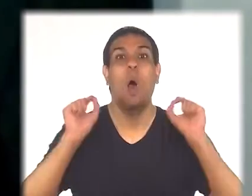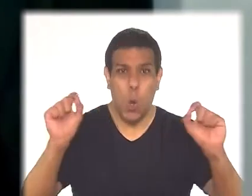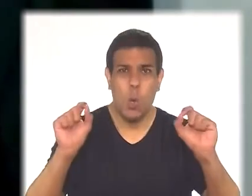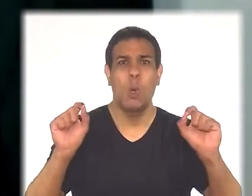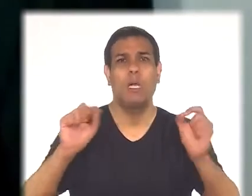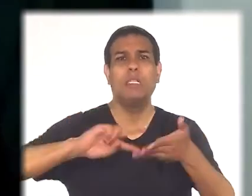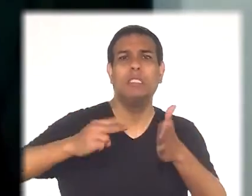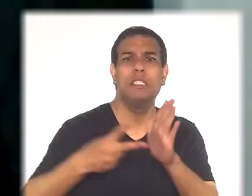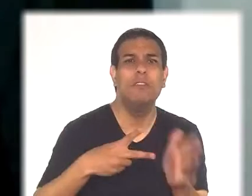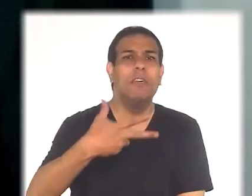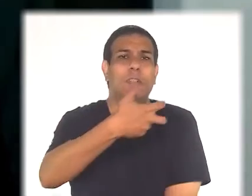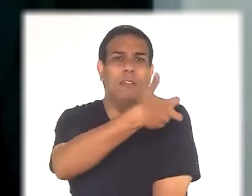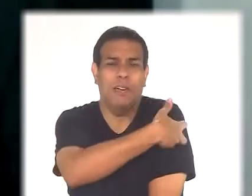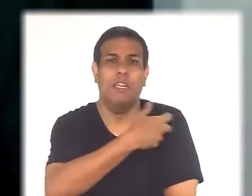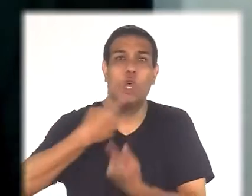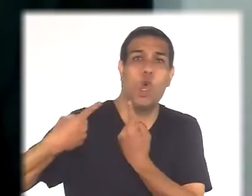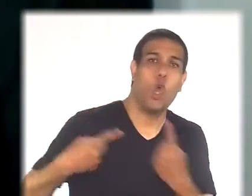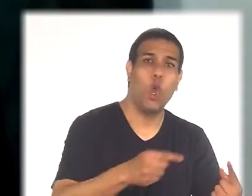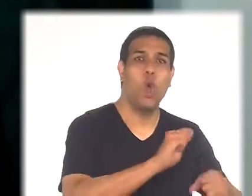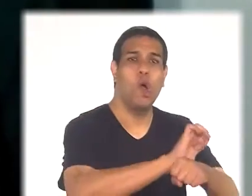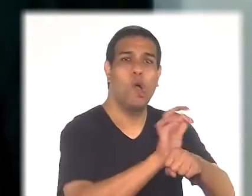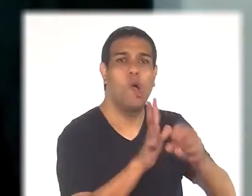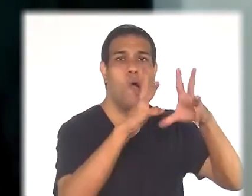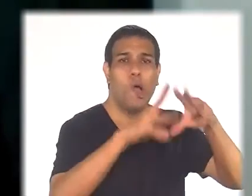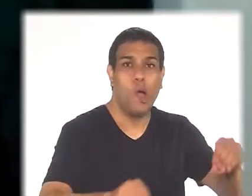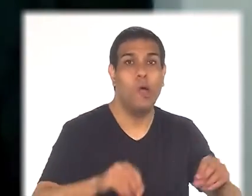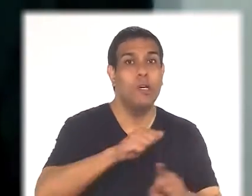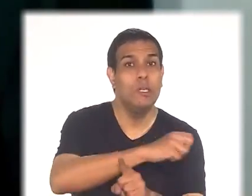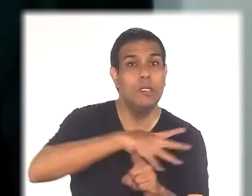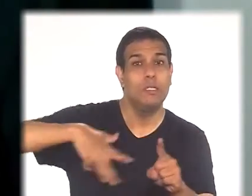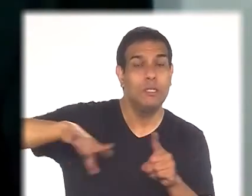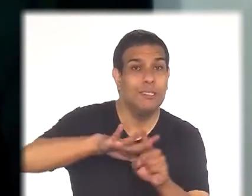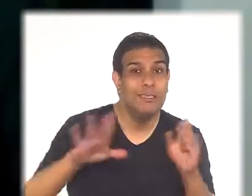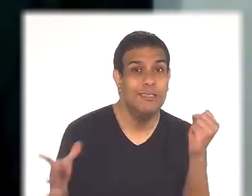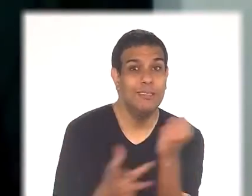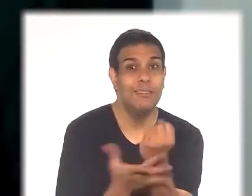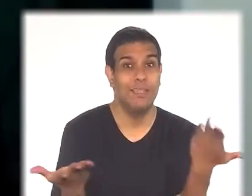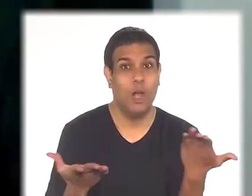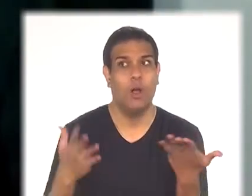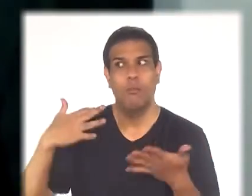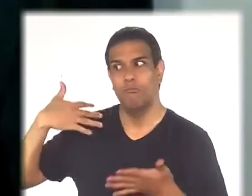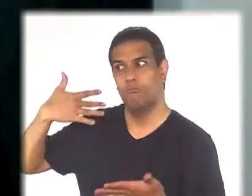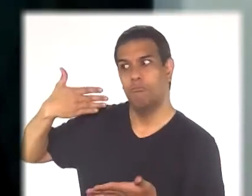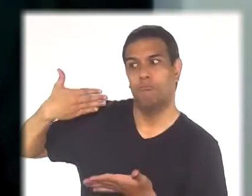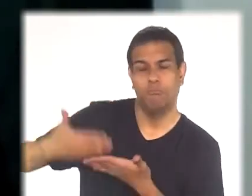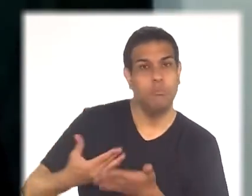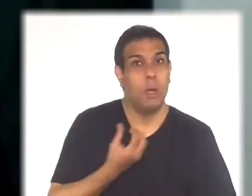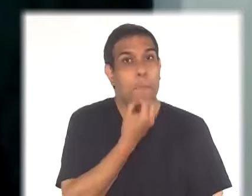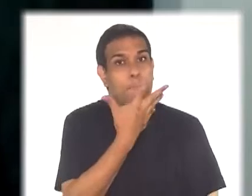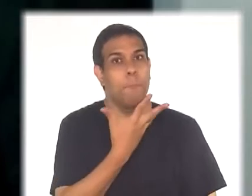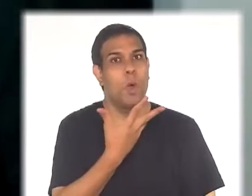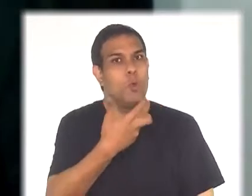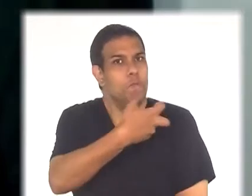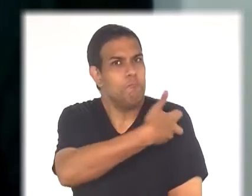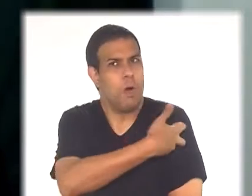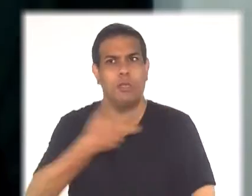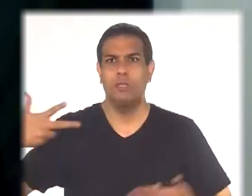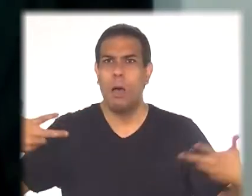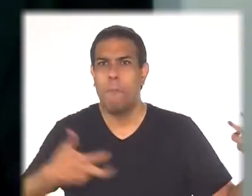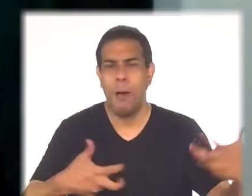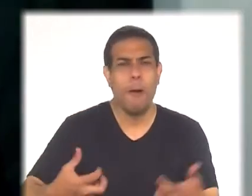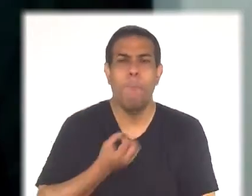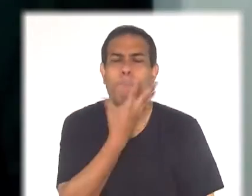esclarecimento que deem um nível de cobertura que permita que a sociedade se proteja. O Brasil tem um histórico aí muito bom